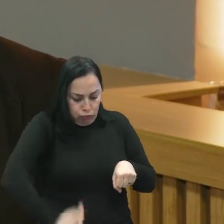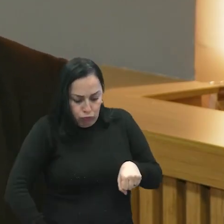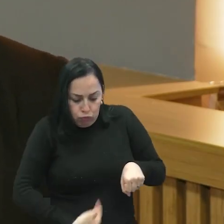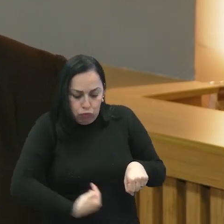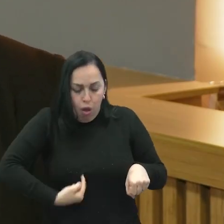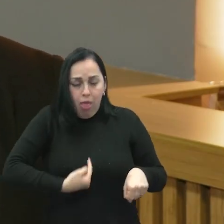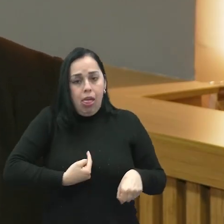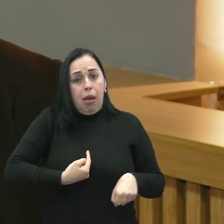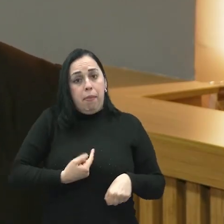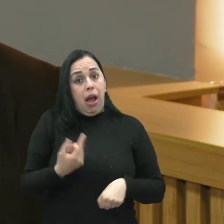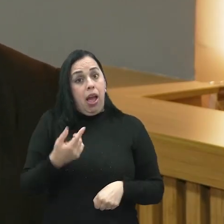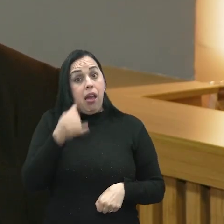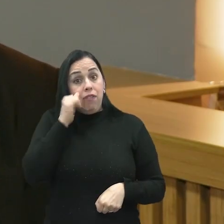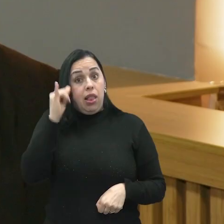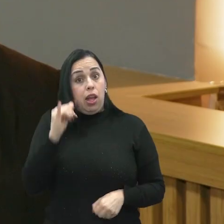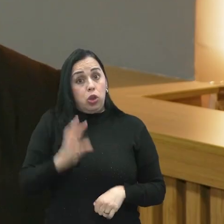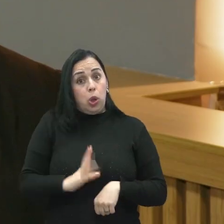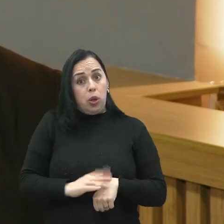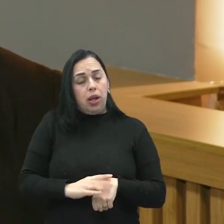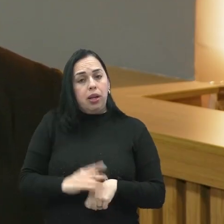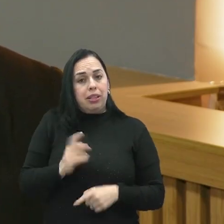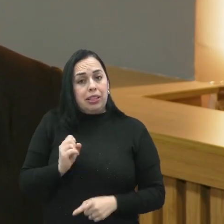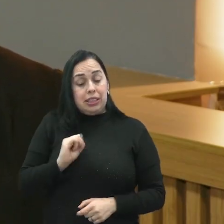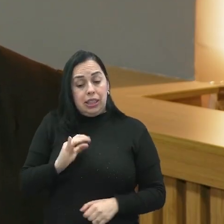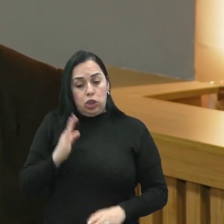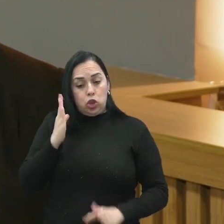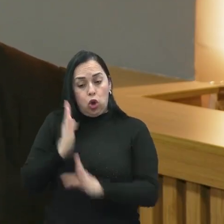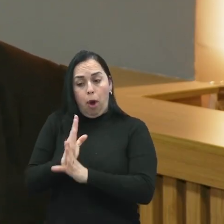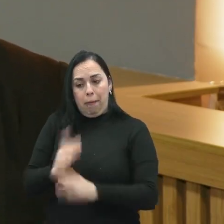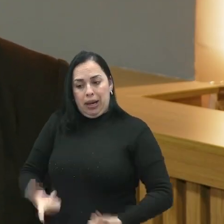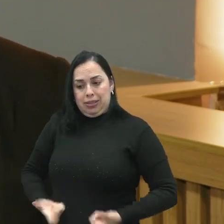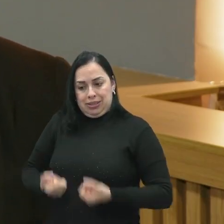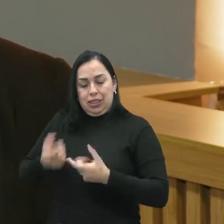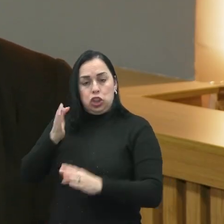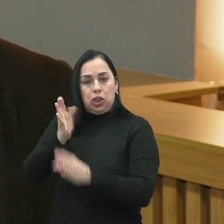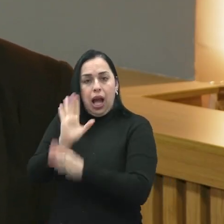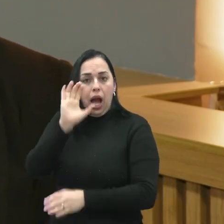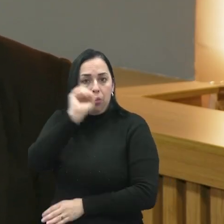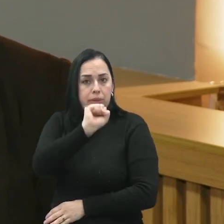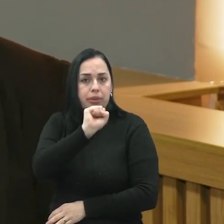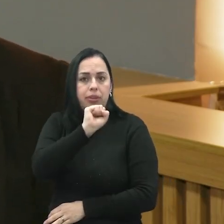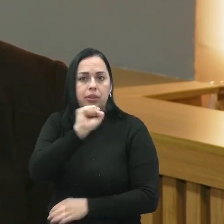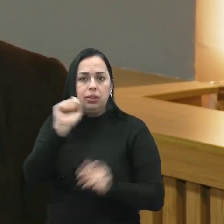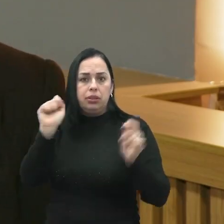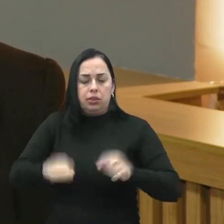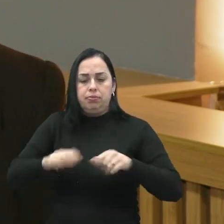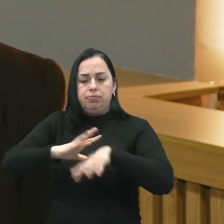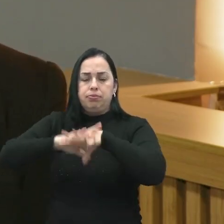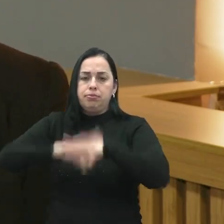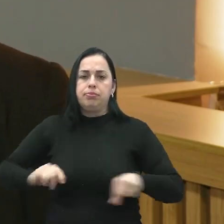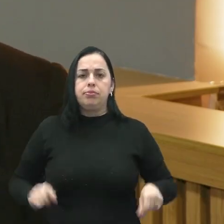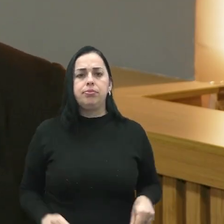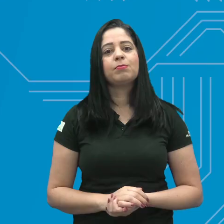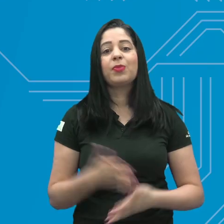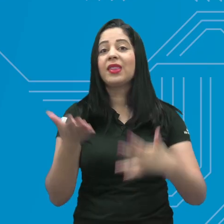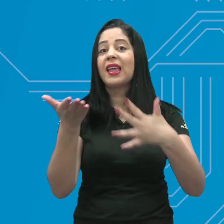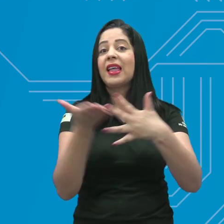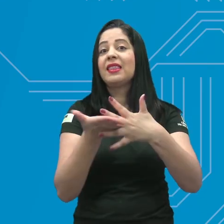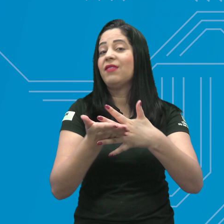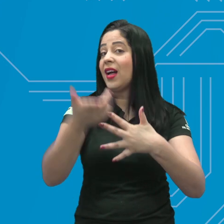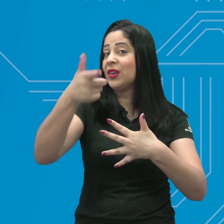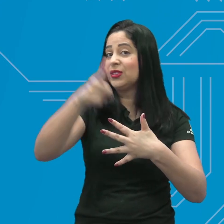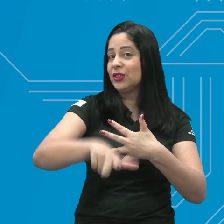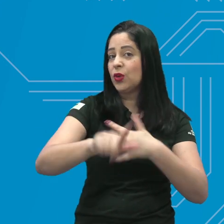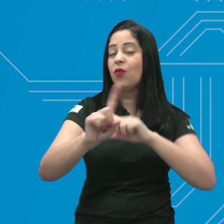a prevenção, porque quando ele é detectado no início, como aconteceu comigo, a chance de cura é muito grande. Mais